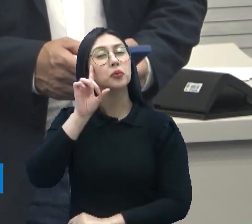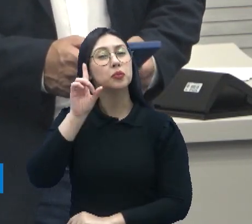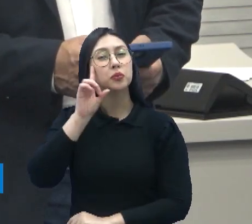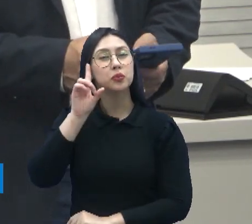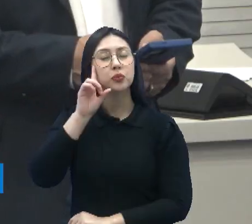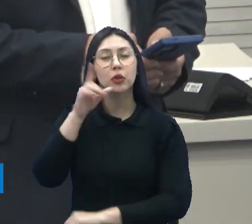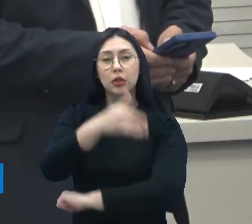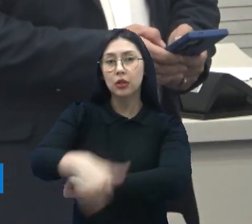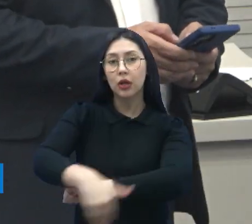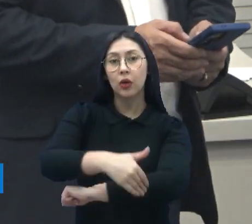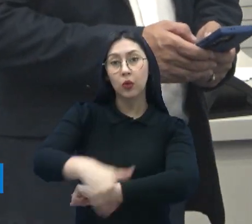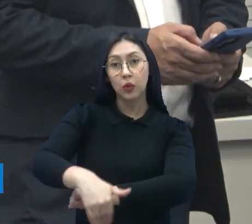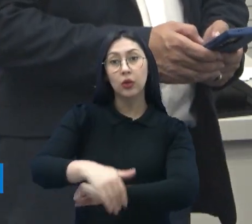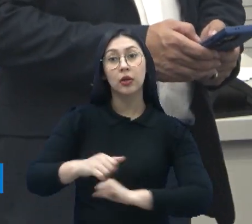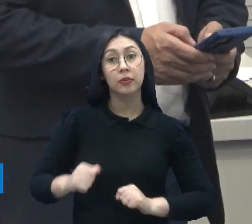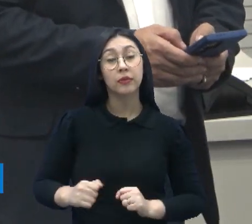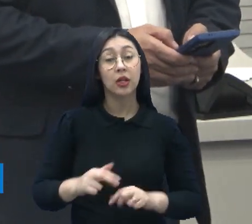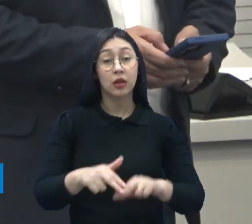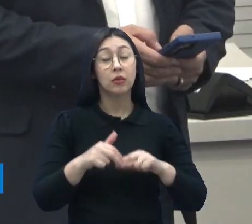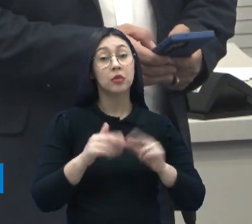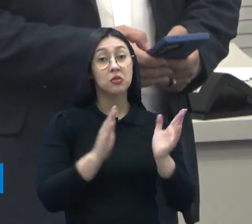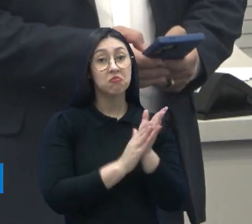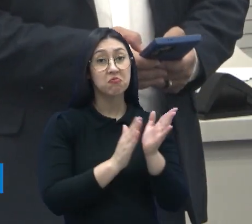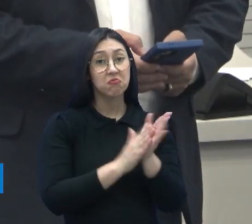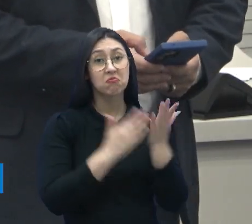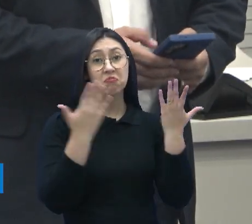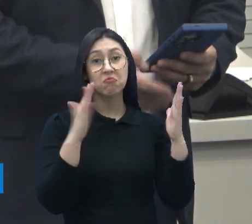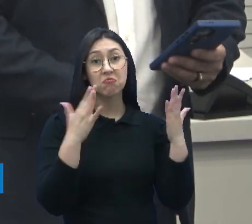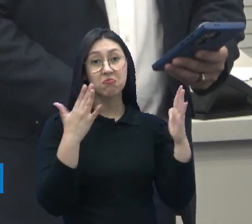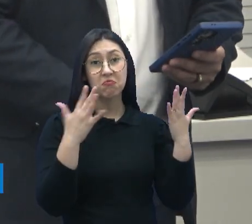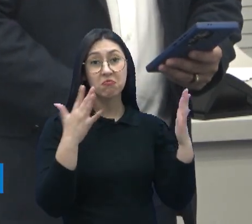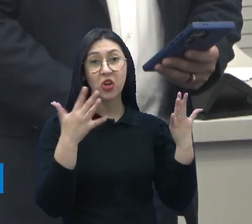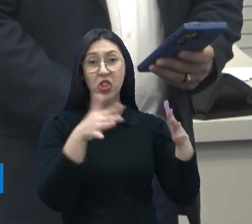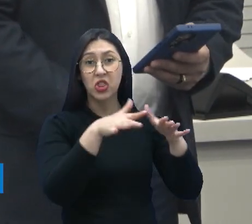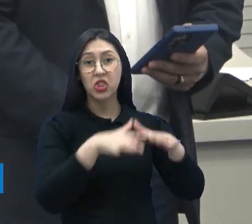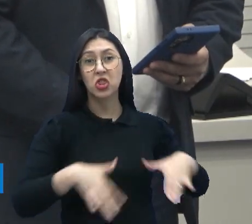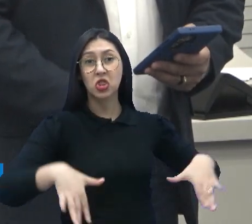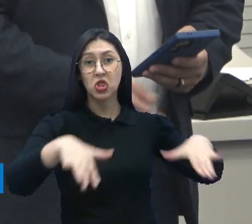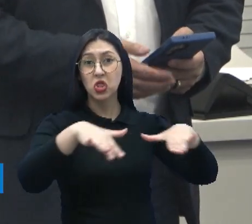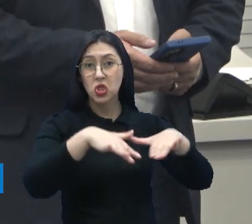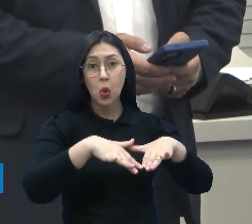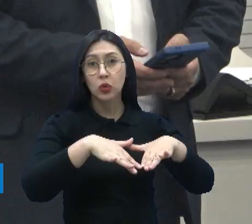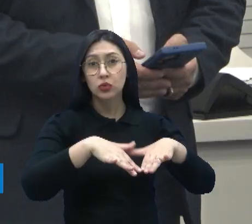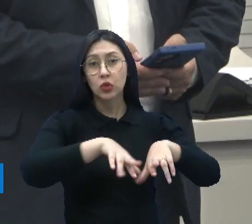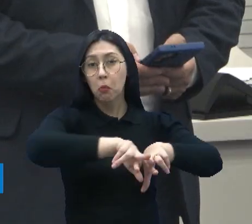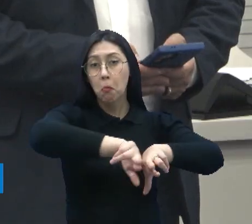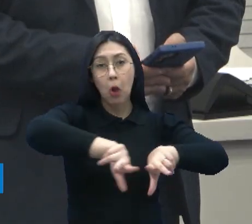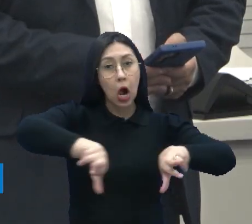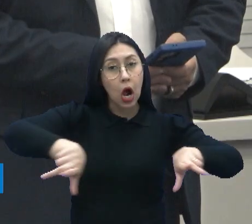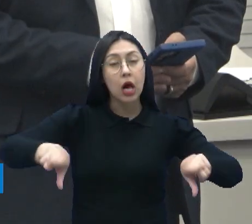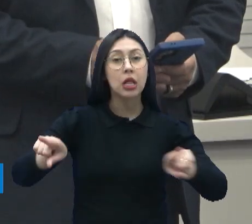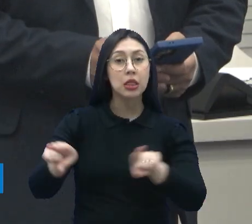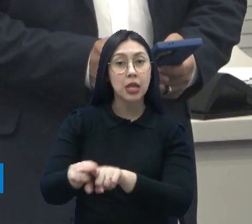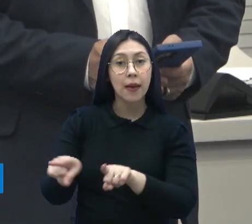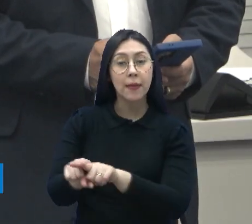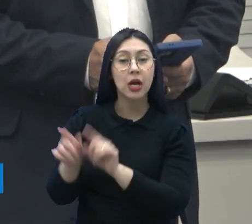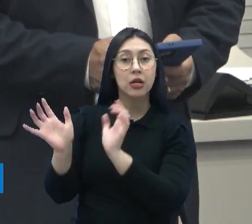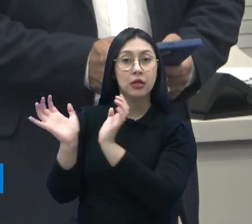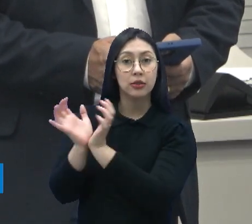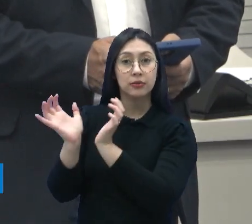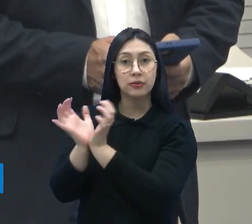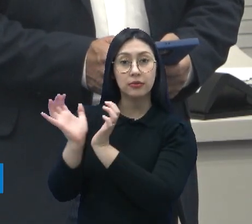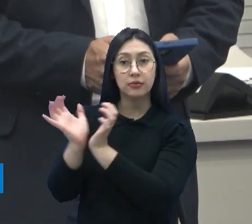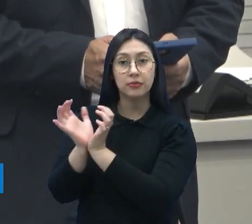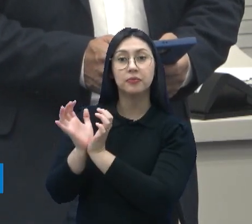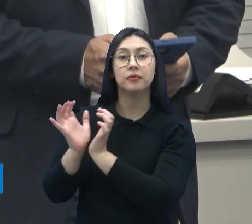nas ruas dessa cidade. Então, parabéns à Getan, parabéns à Gebike, parabéns à Patrulha Maria da Penha, parabéns